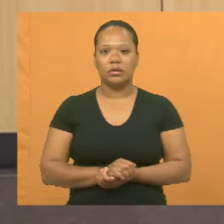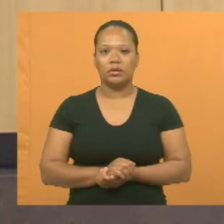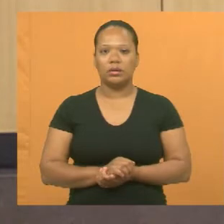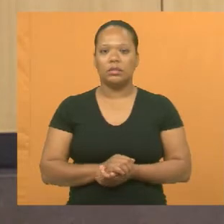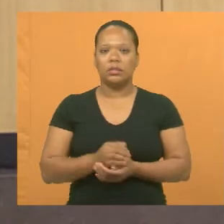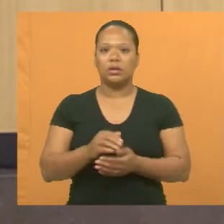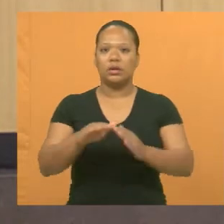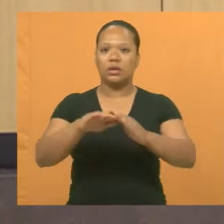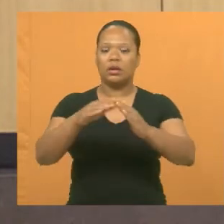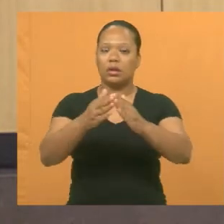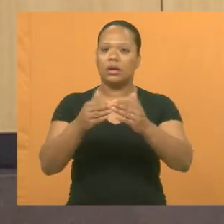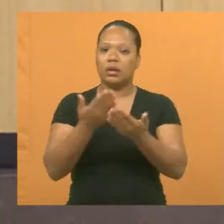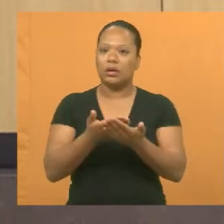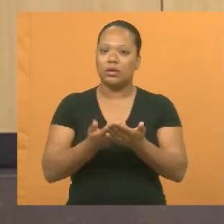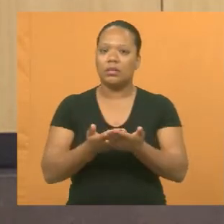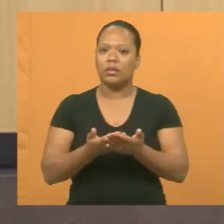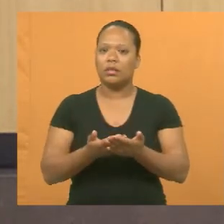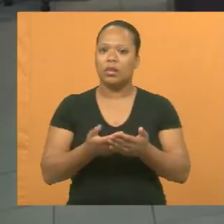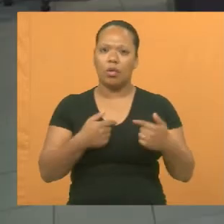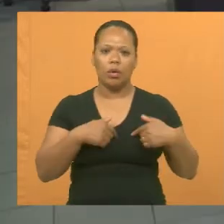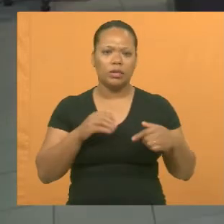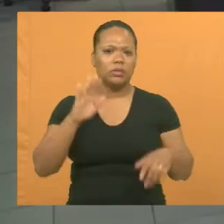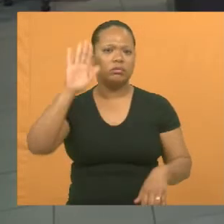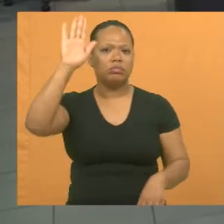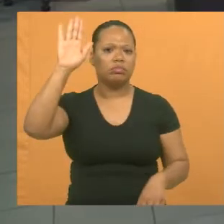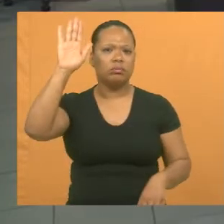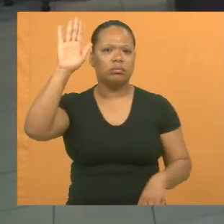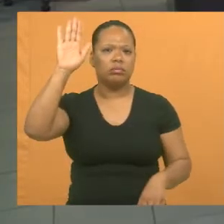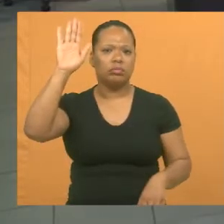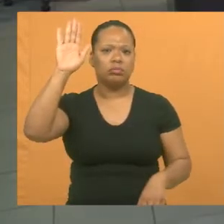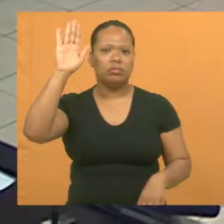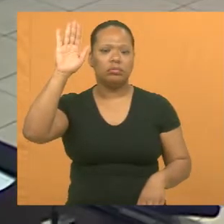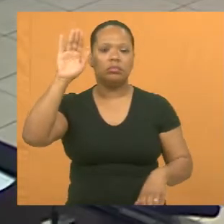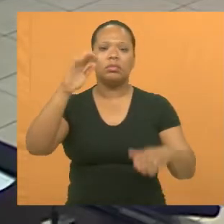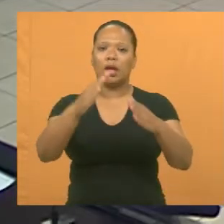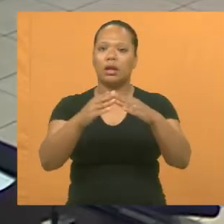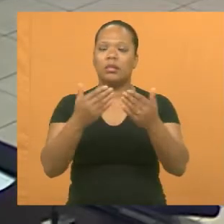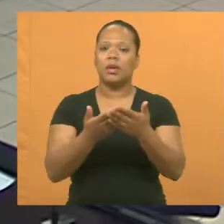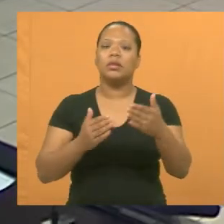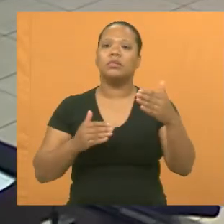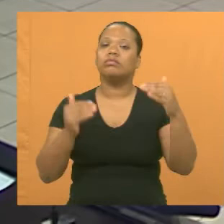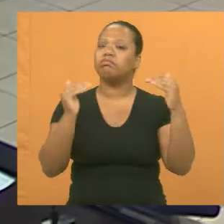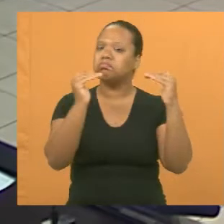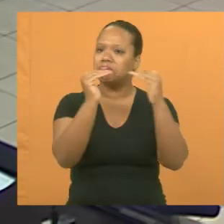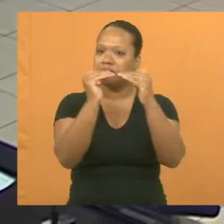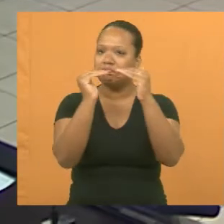Requerimento em votação. Os que forem contrários, que se manifestem levantando o braço. Requerimento aprovado.